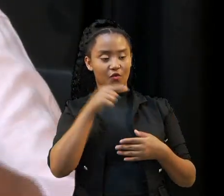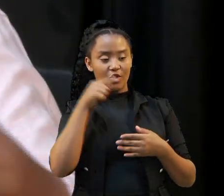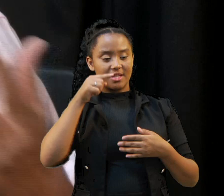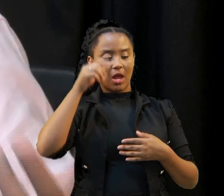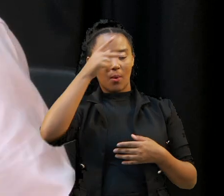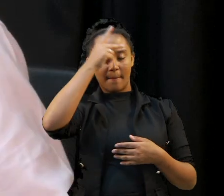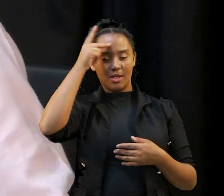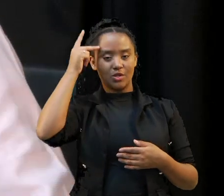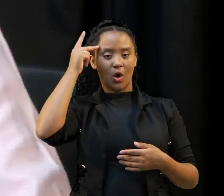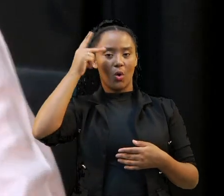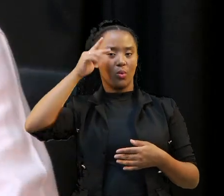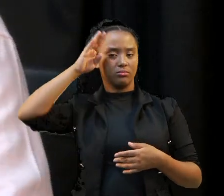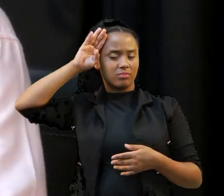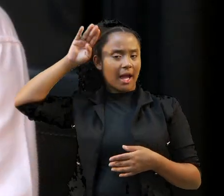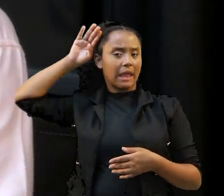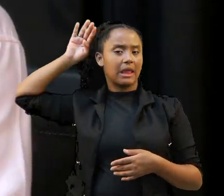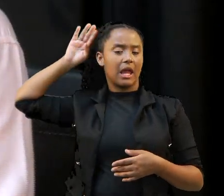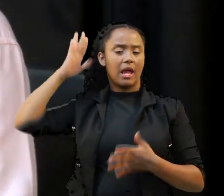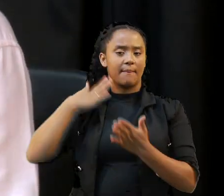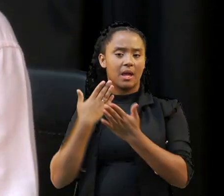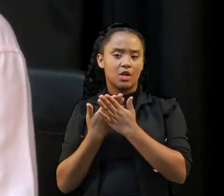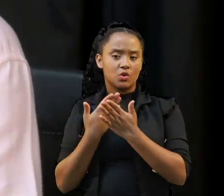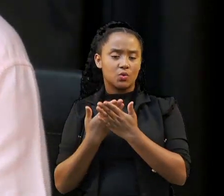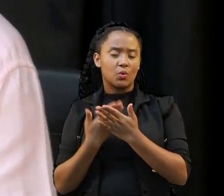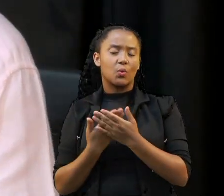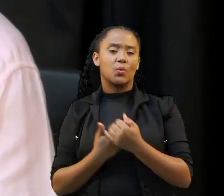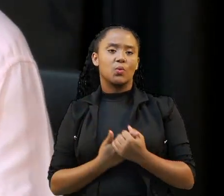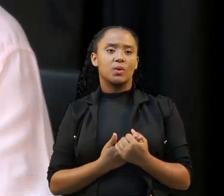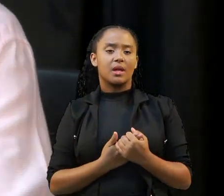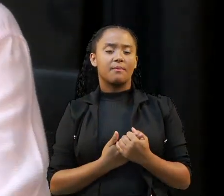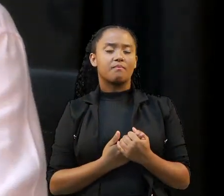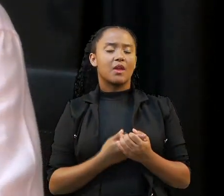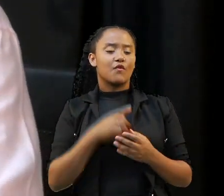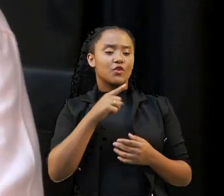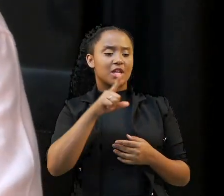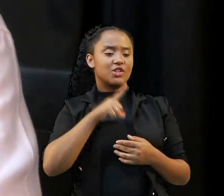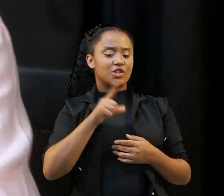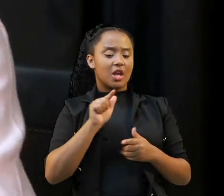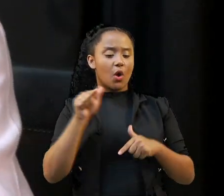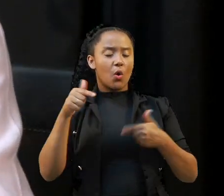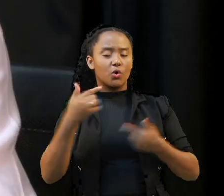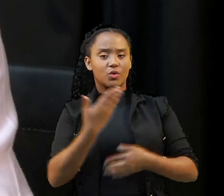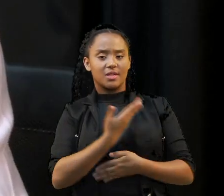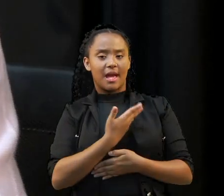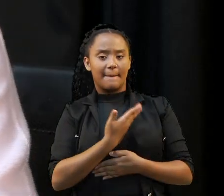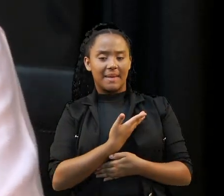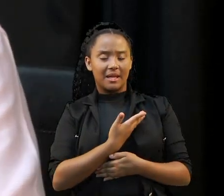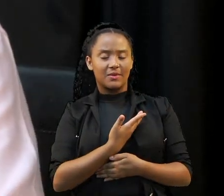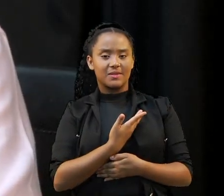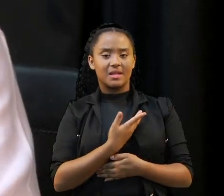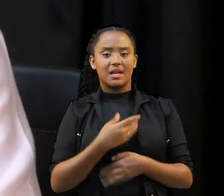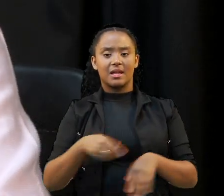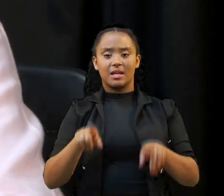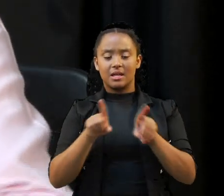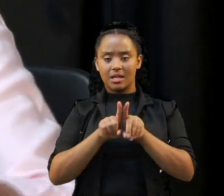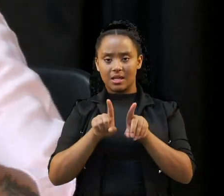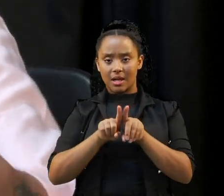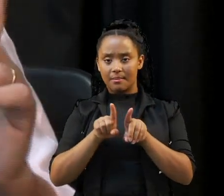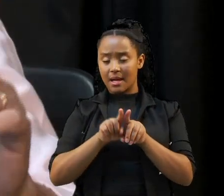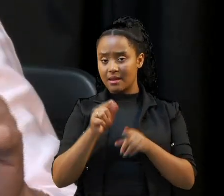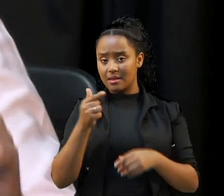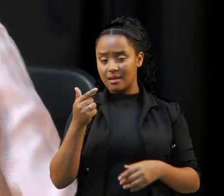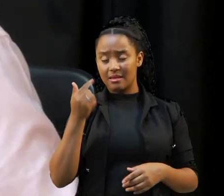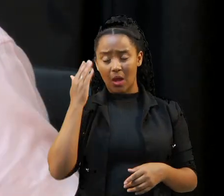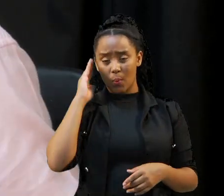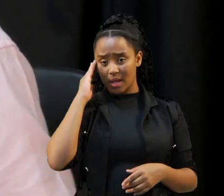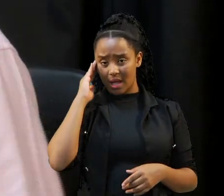hoje de acadêmica, você tinha outros amiguinhos que você entende que também tinham essa etnia e que também não